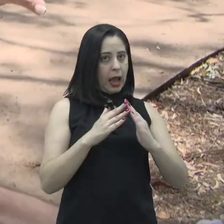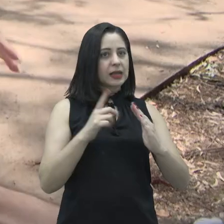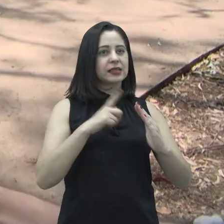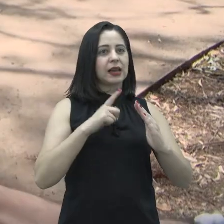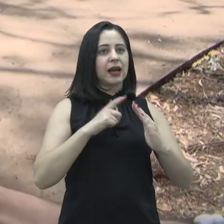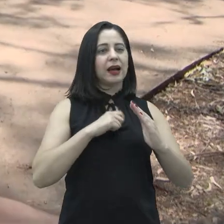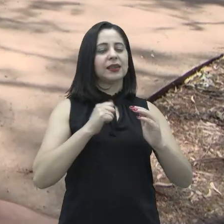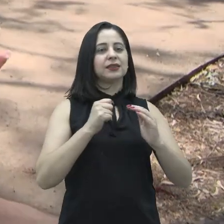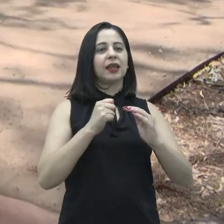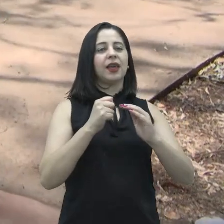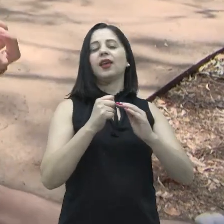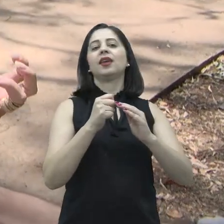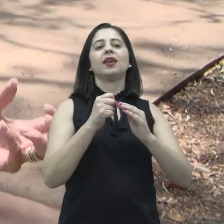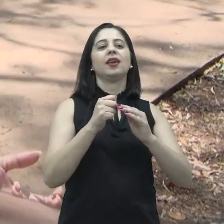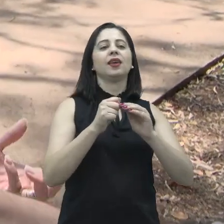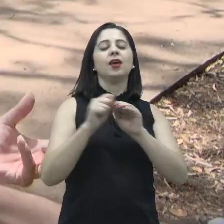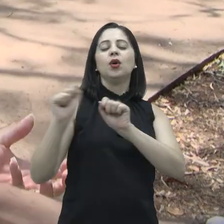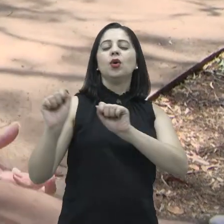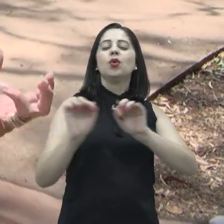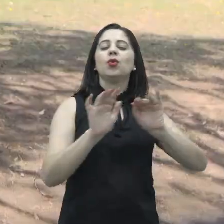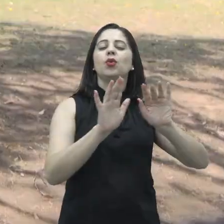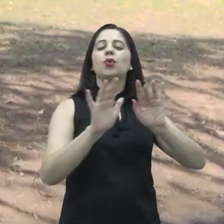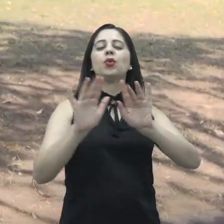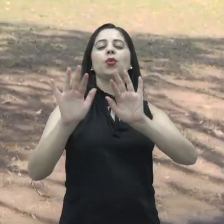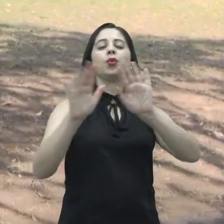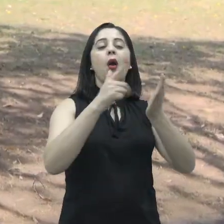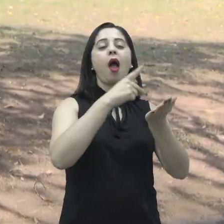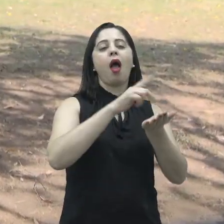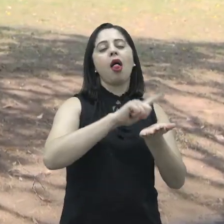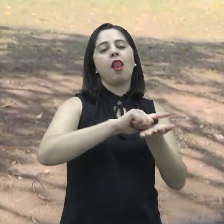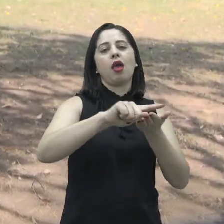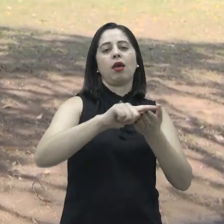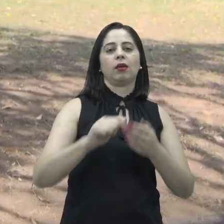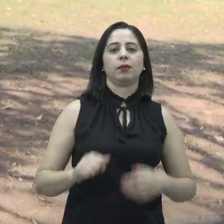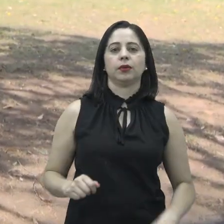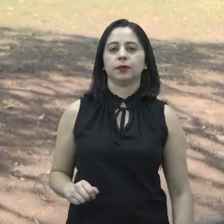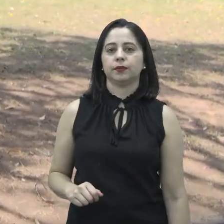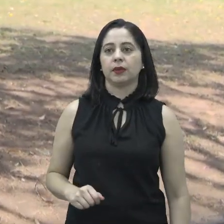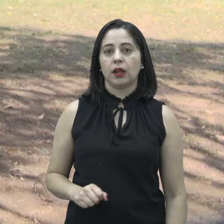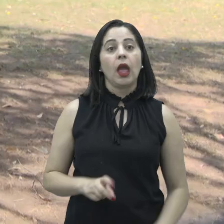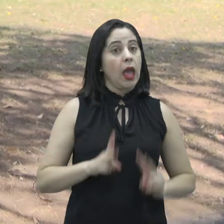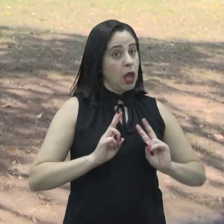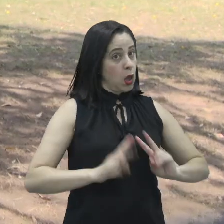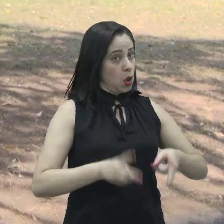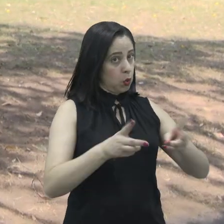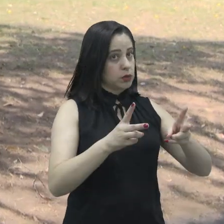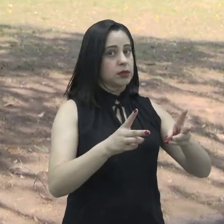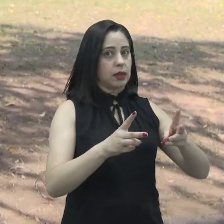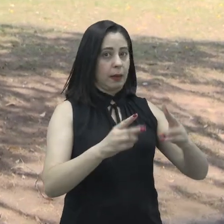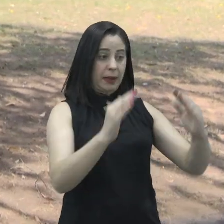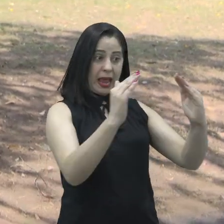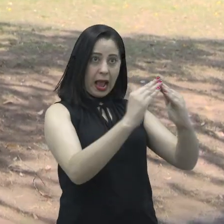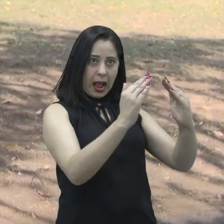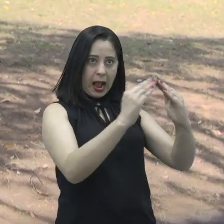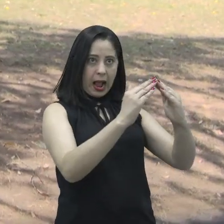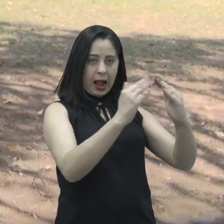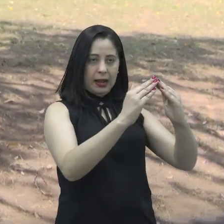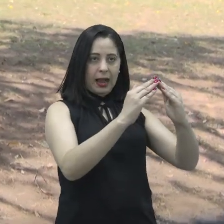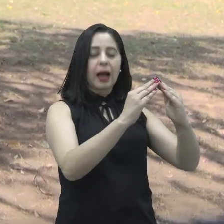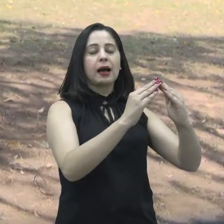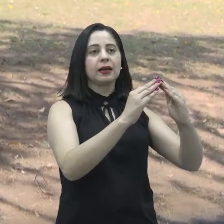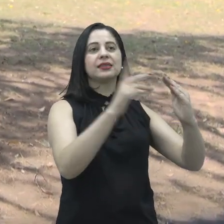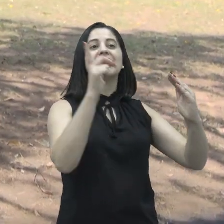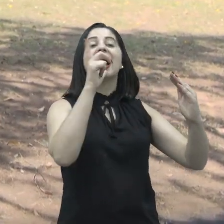temos um umidificador nos ambientes, porque o ambiente está muito seco. Para o tratamento da minha sinusite, eu procuro sempre manter o ambiente o mais úmido possível, né,